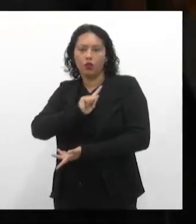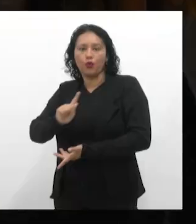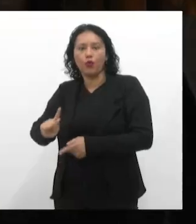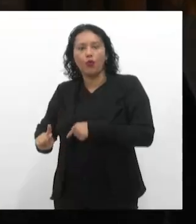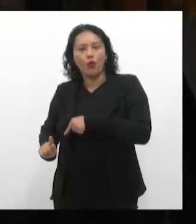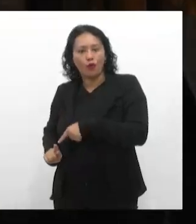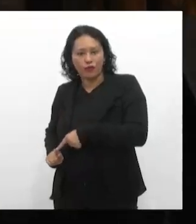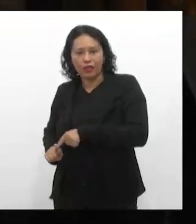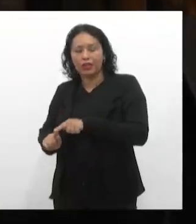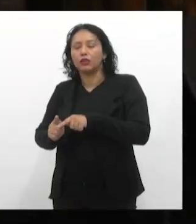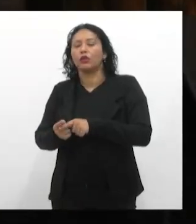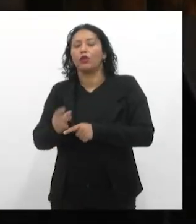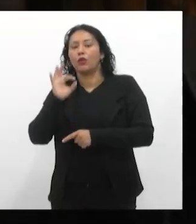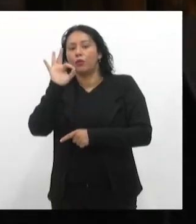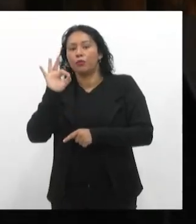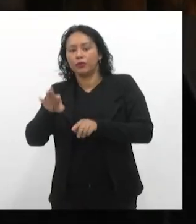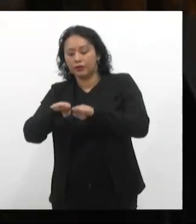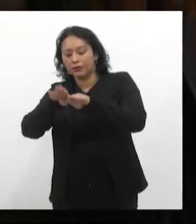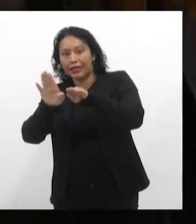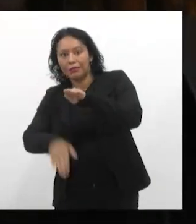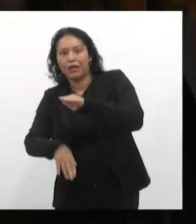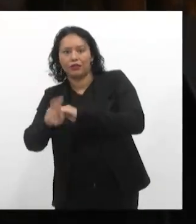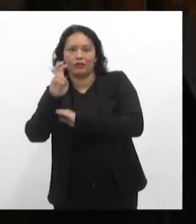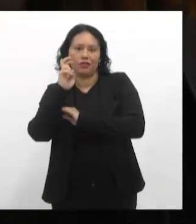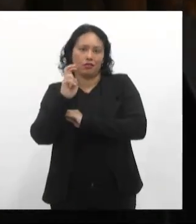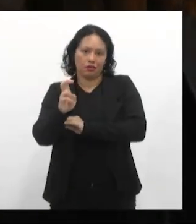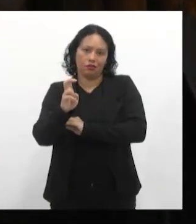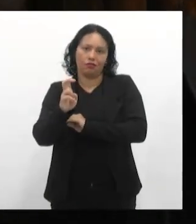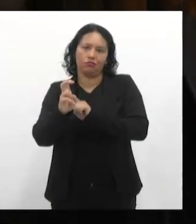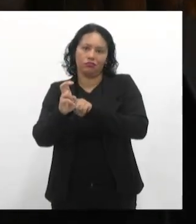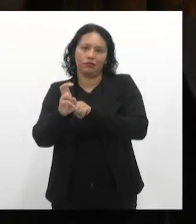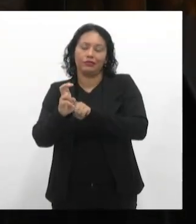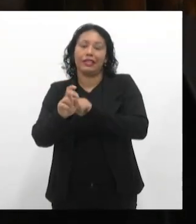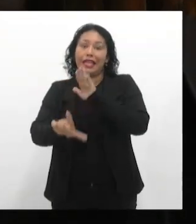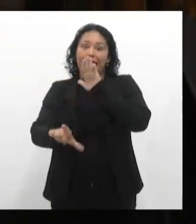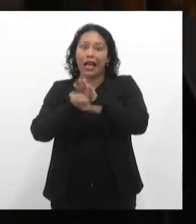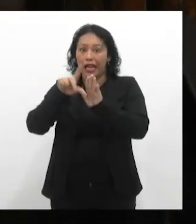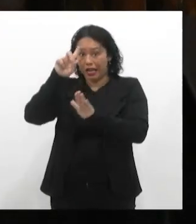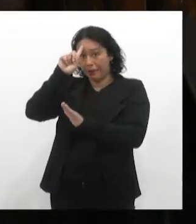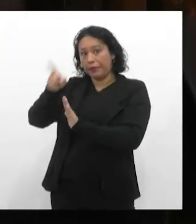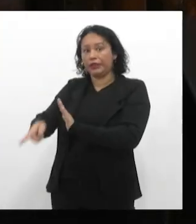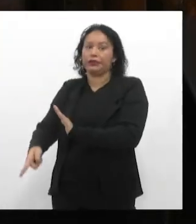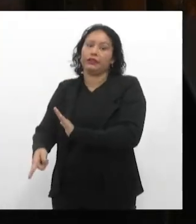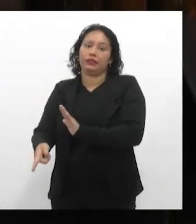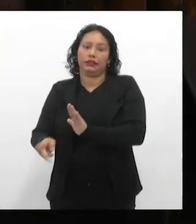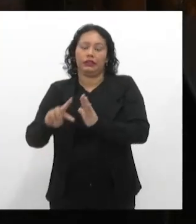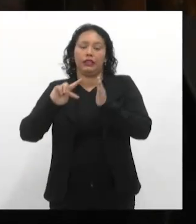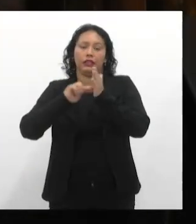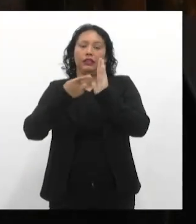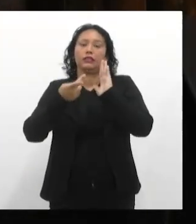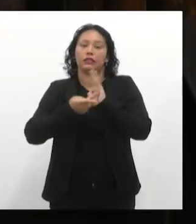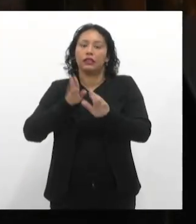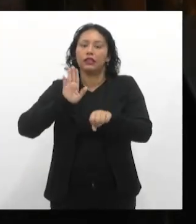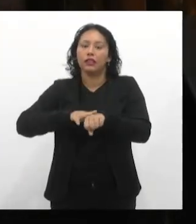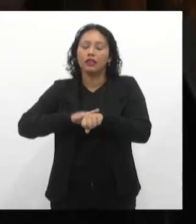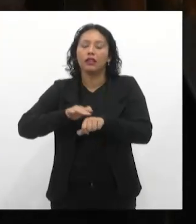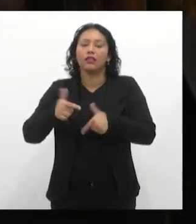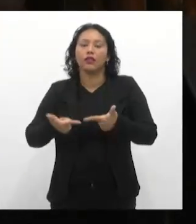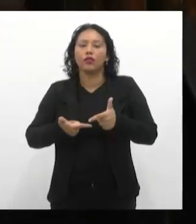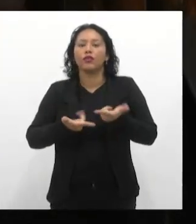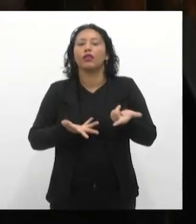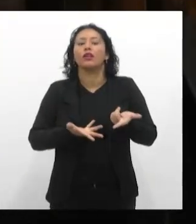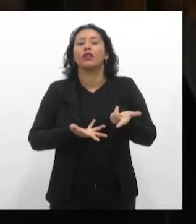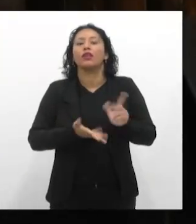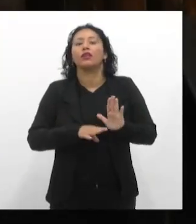percentual abaixo dos 5% que determina a lei. Isso significa, na prática, que os programas que